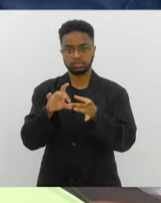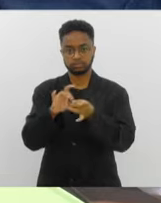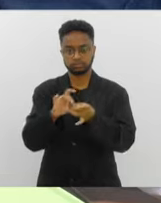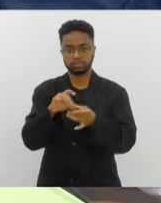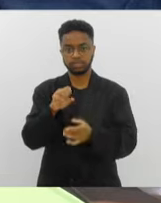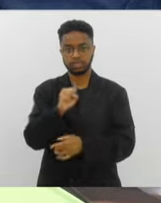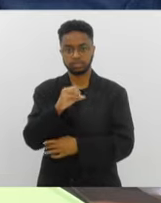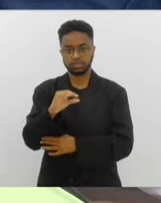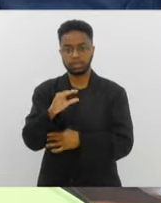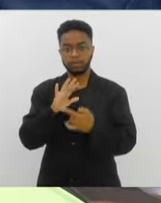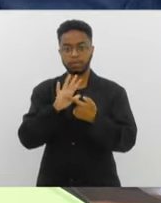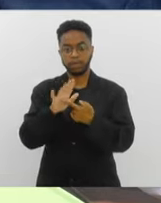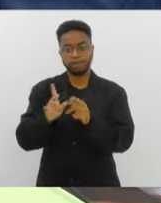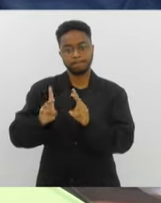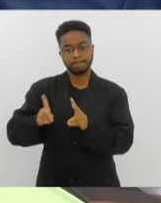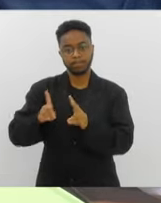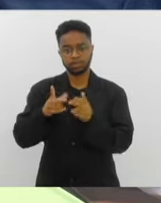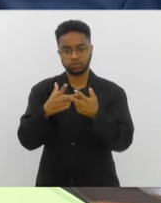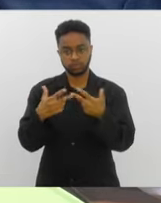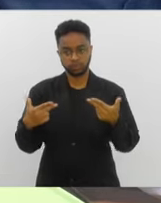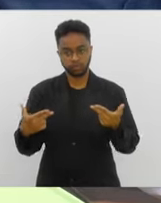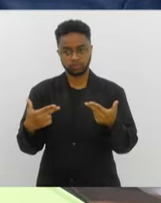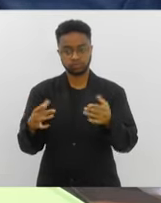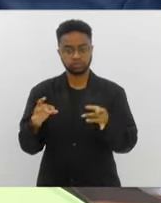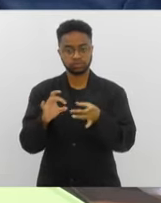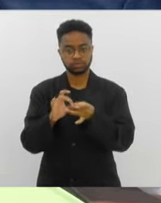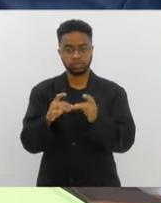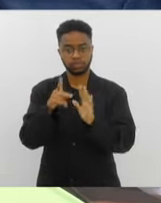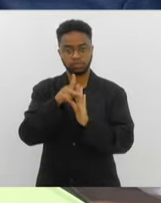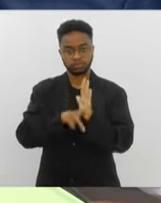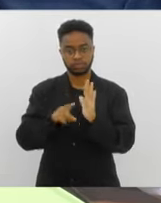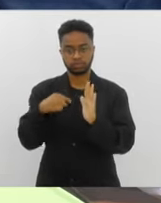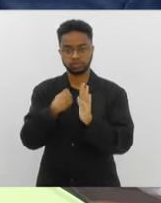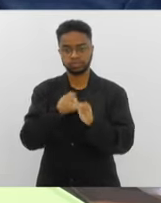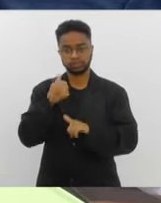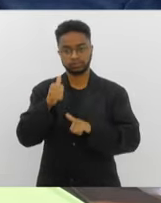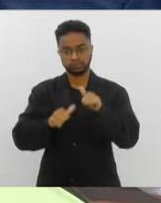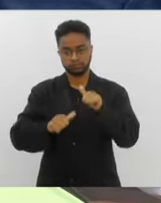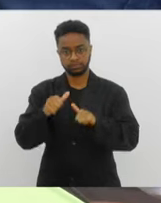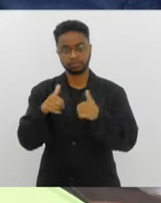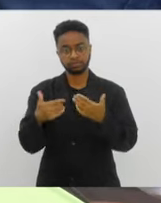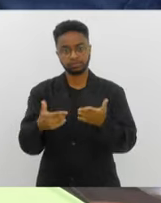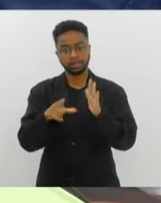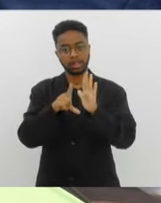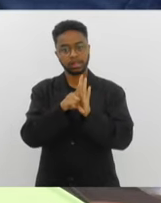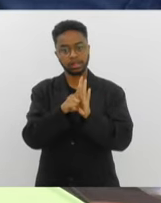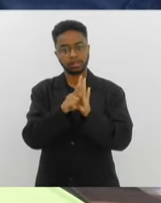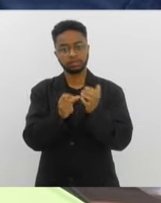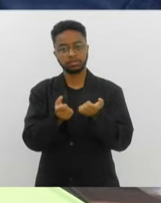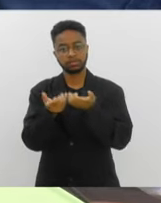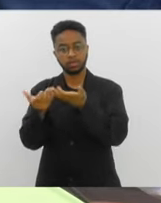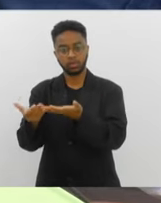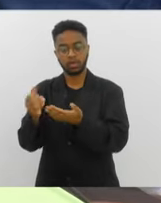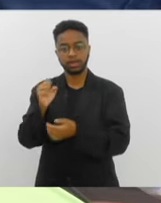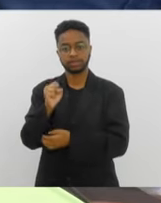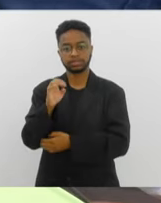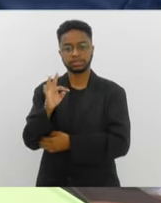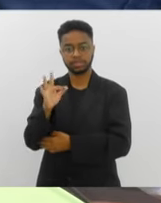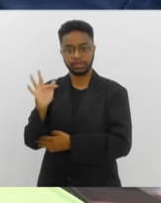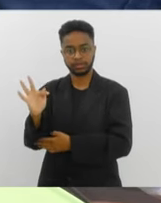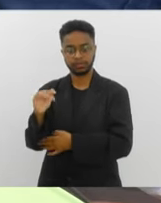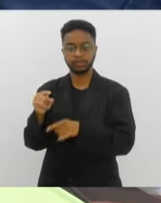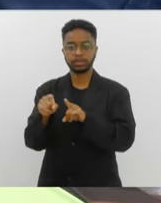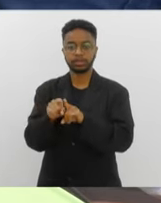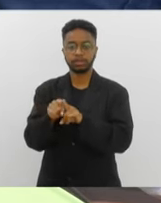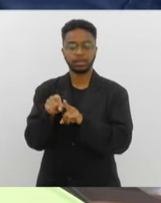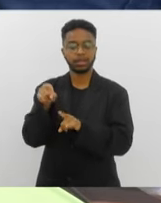mesma coisa do projeto que a gente está analisando. E essa lei chegou no Supremo e o Supremo